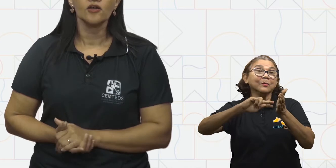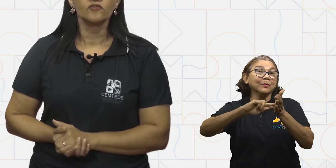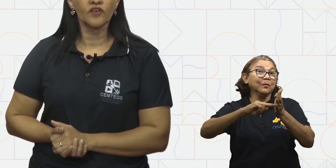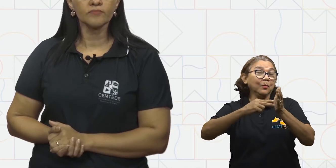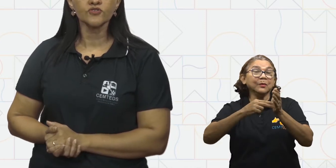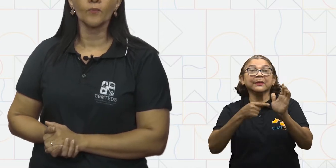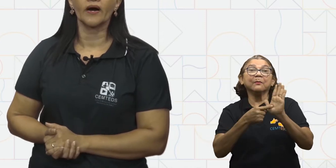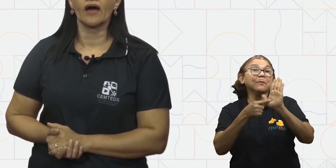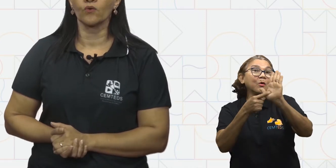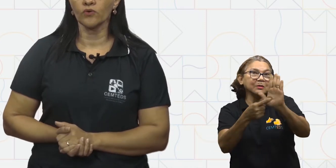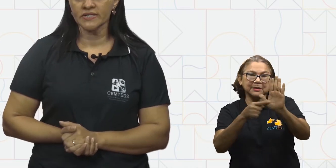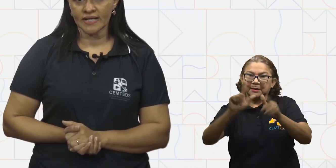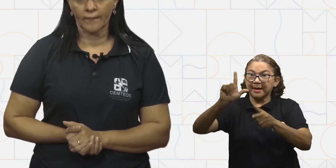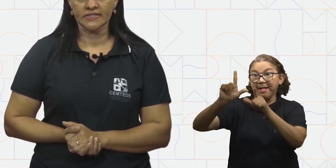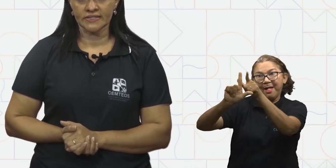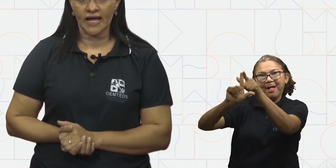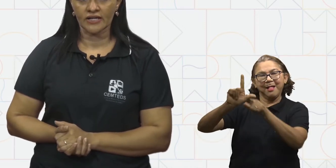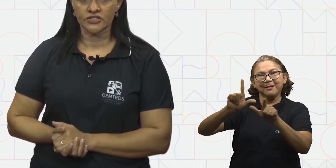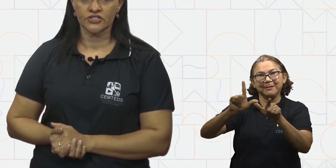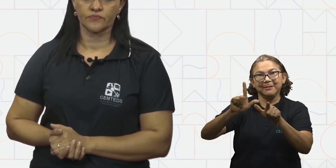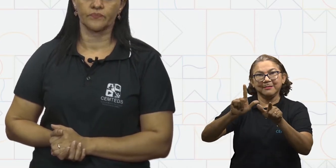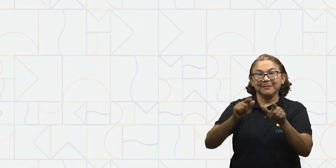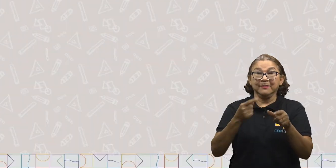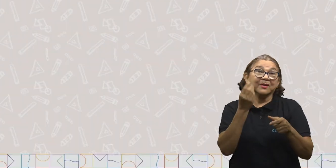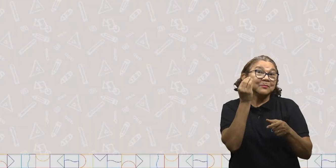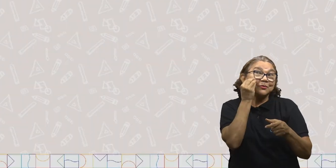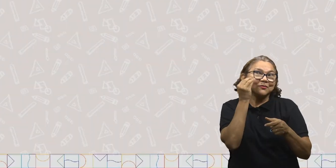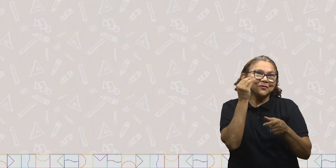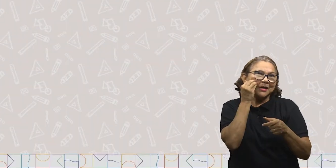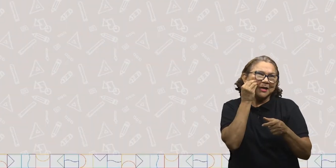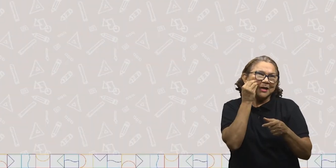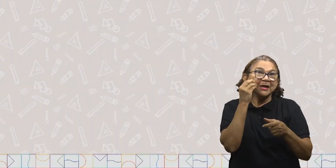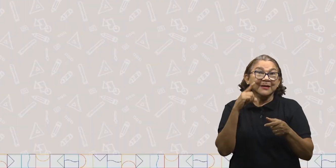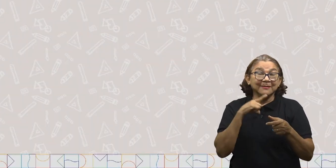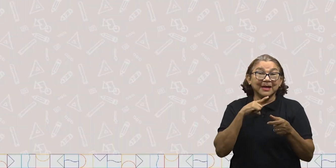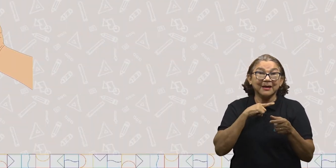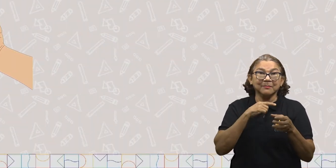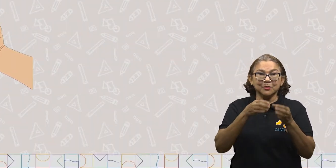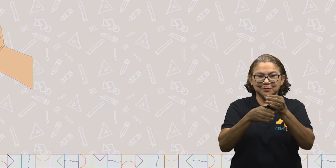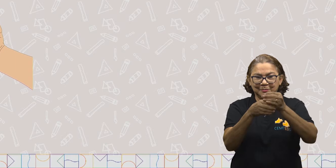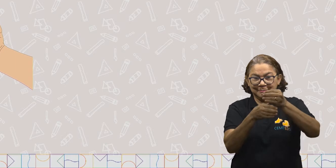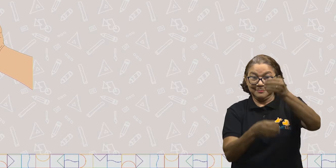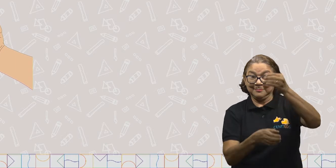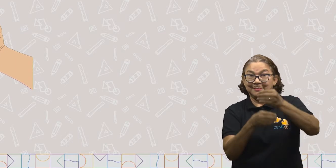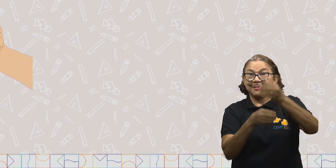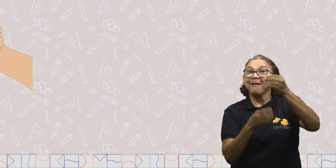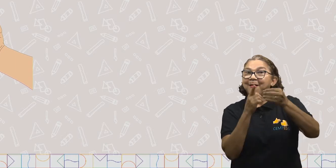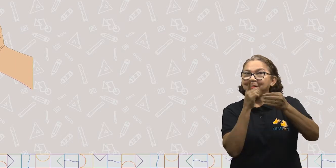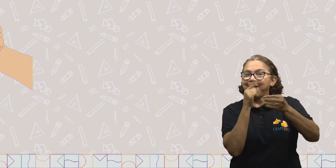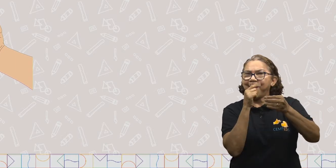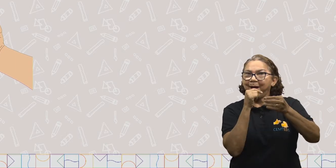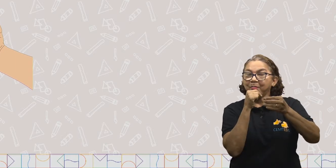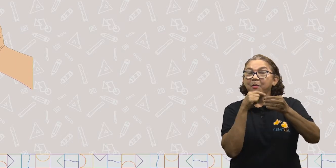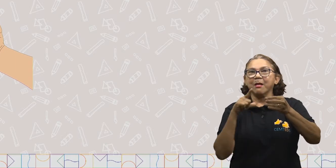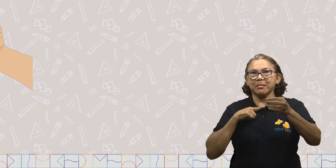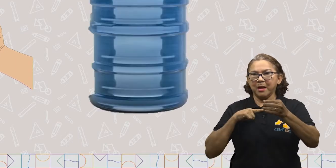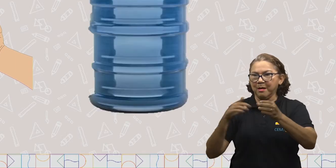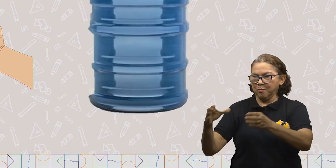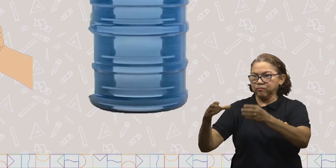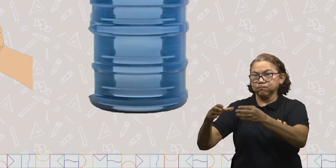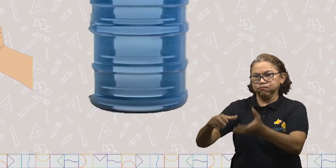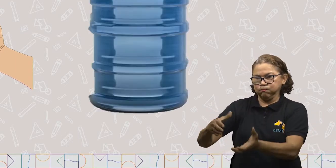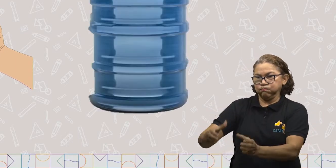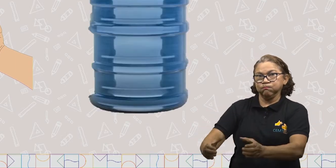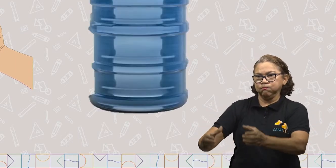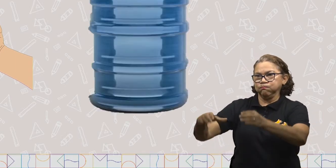L. Vamos comparar algumas capacidades? Aqui nós temos uma garrafa de água e um